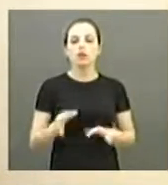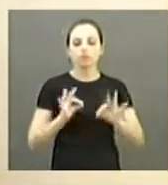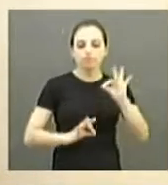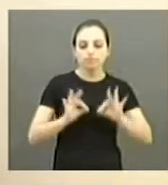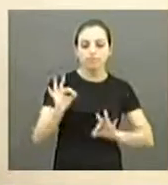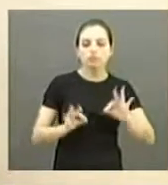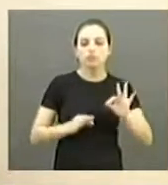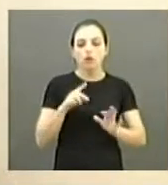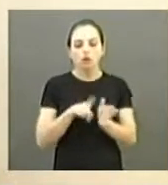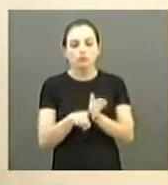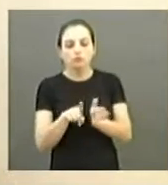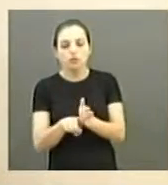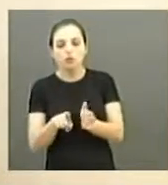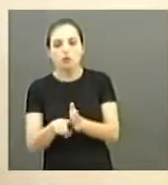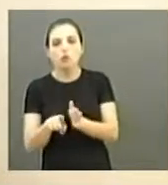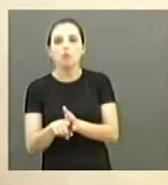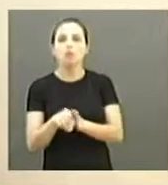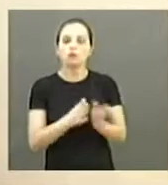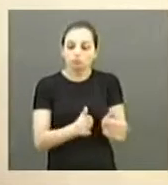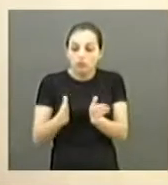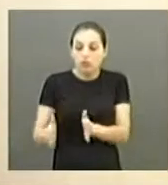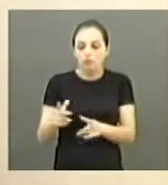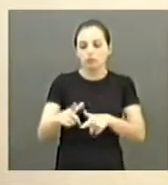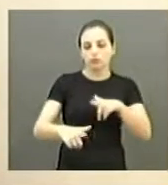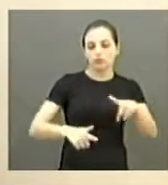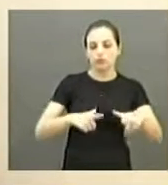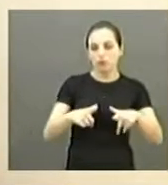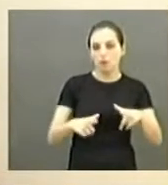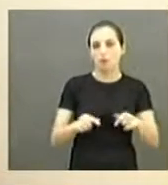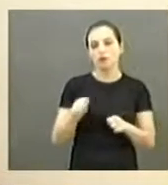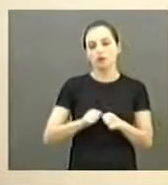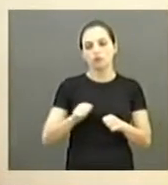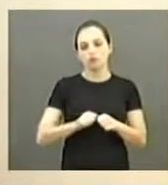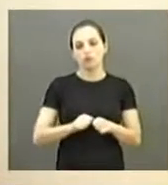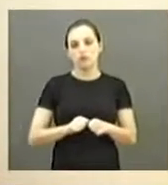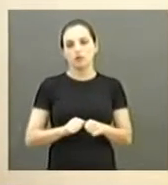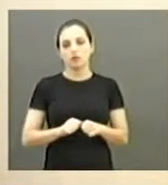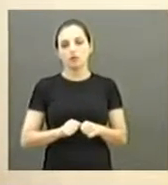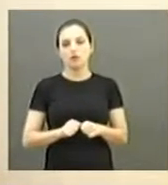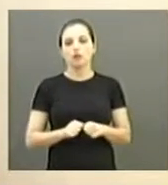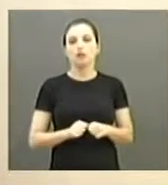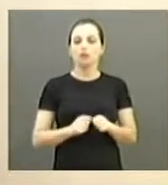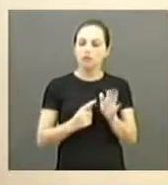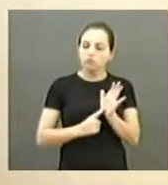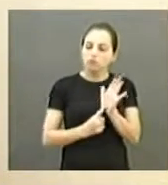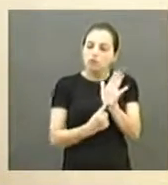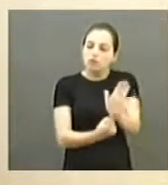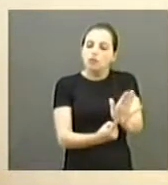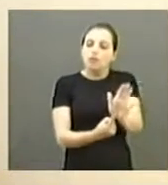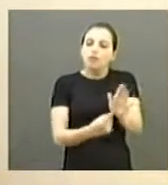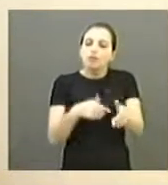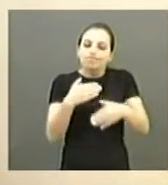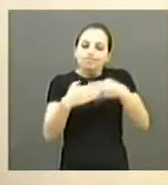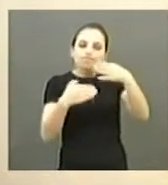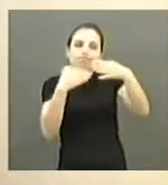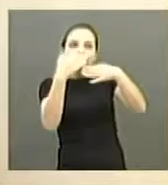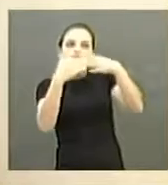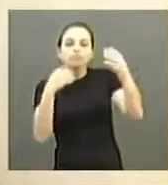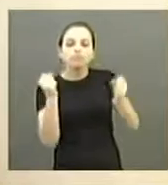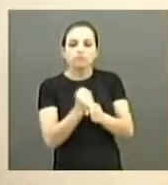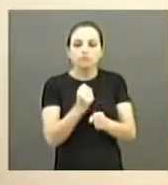que questiona, nesse momento, a jornada de trabalho executada, explicitar o processo de